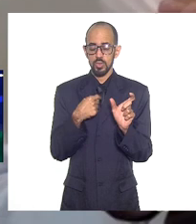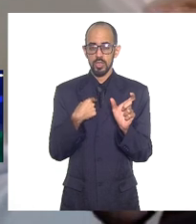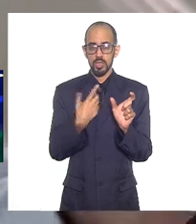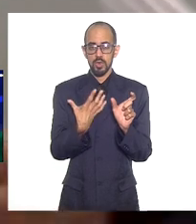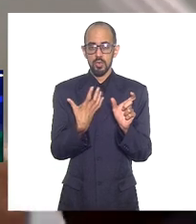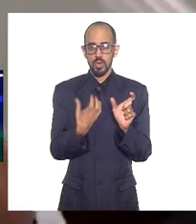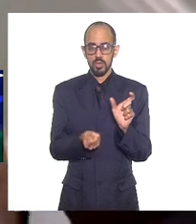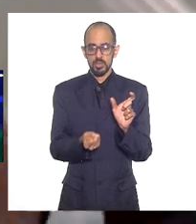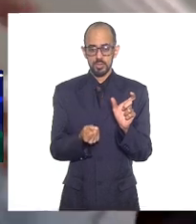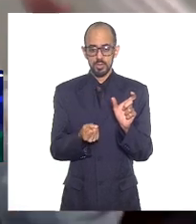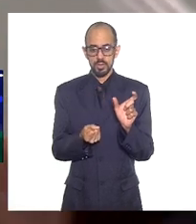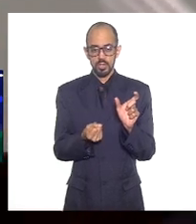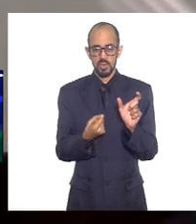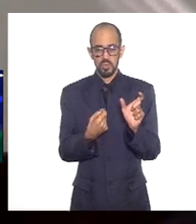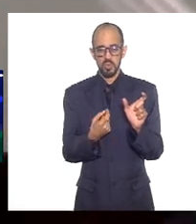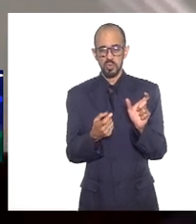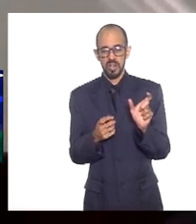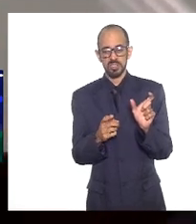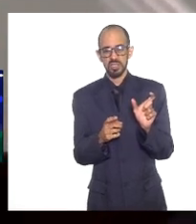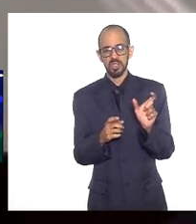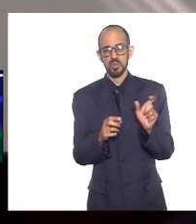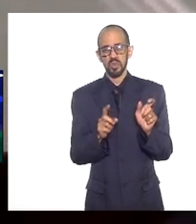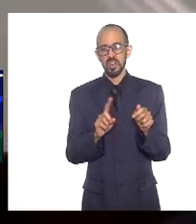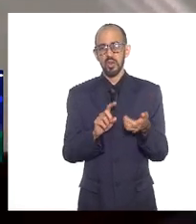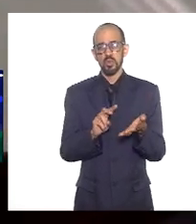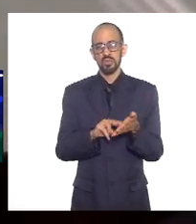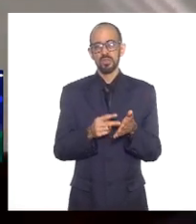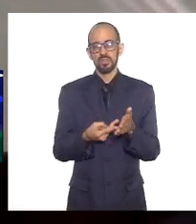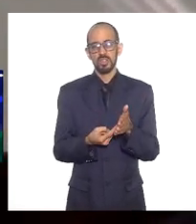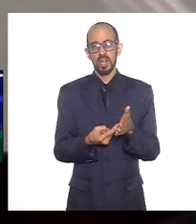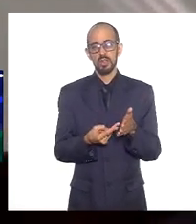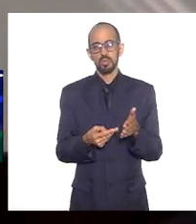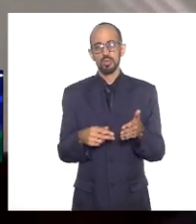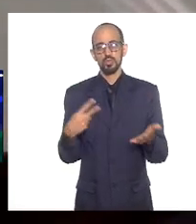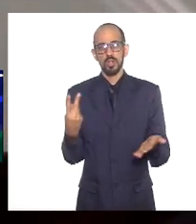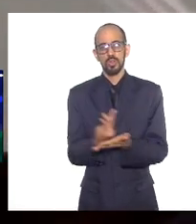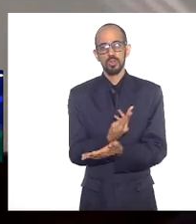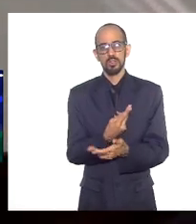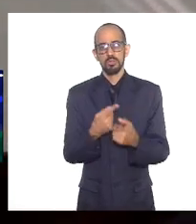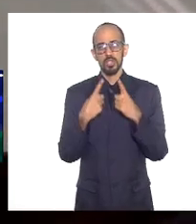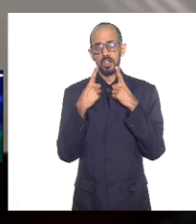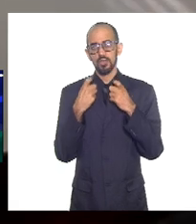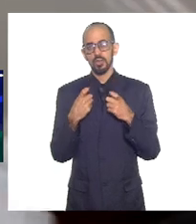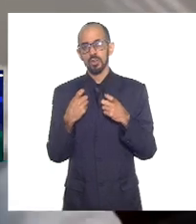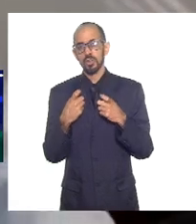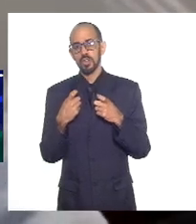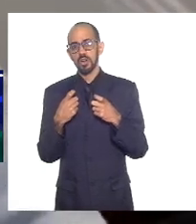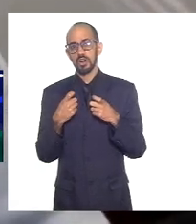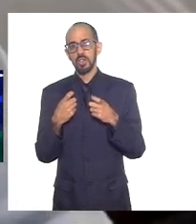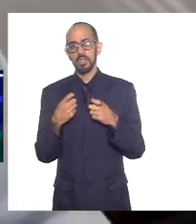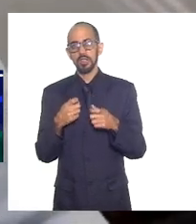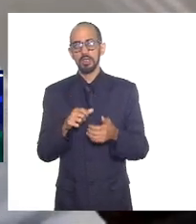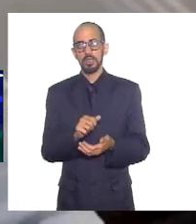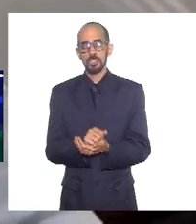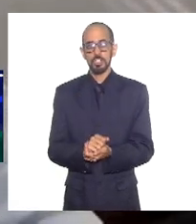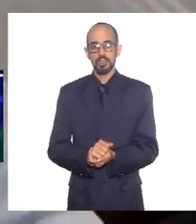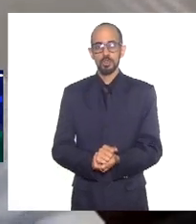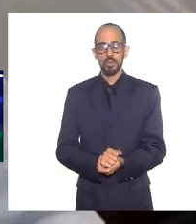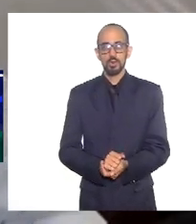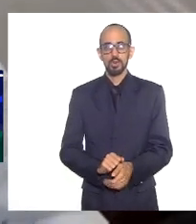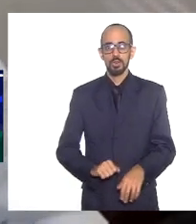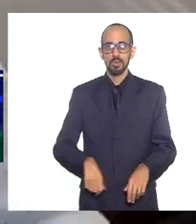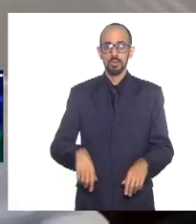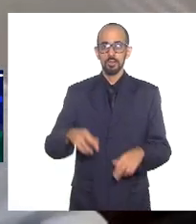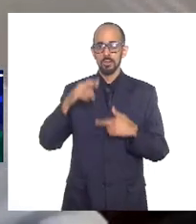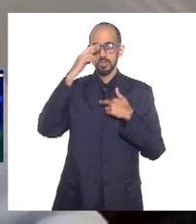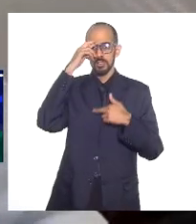né? Expressão que não traduz o fenômeno da violência motivada pelo desrespeito,